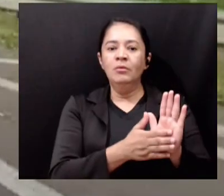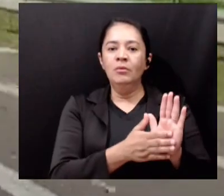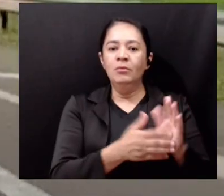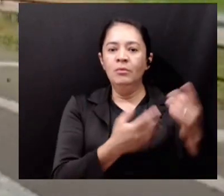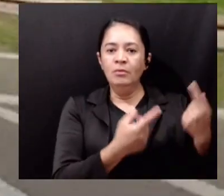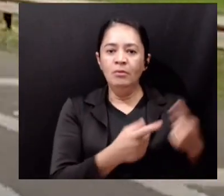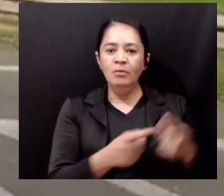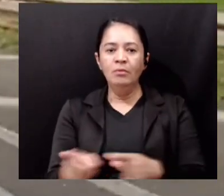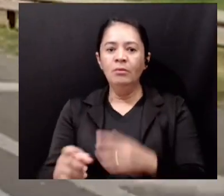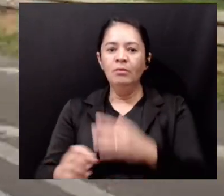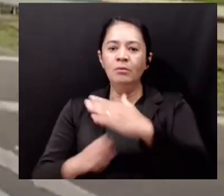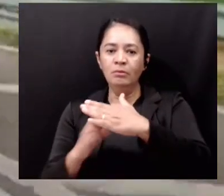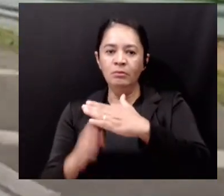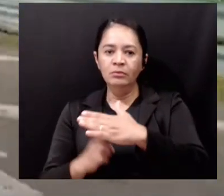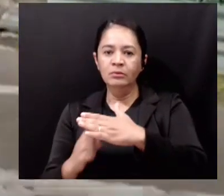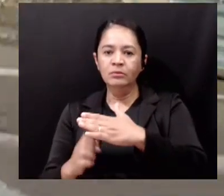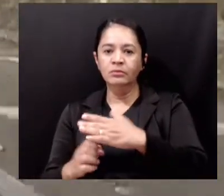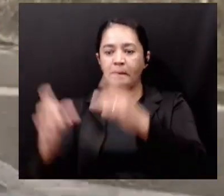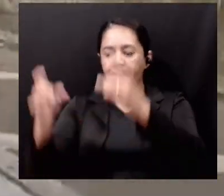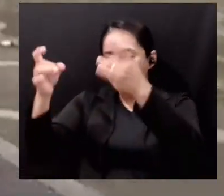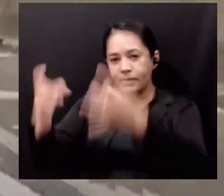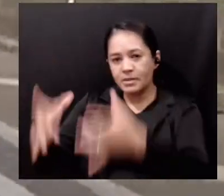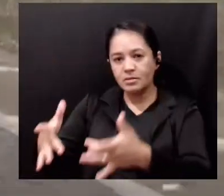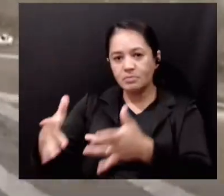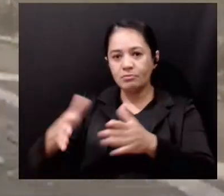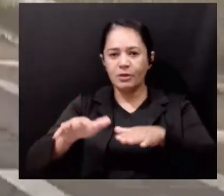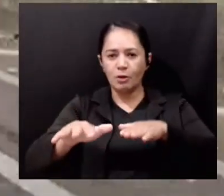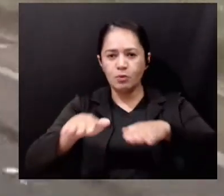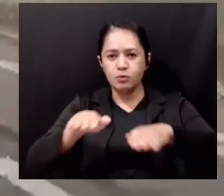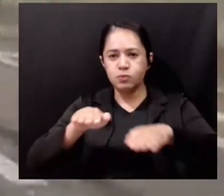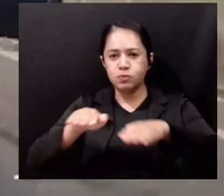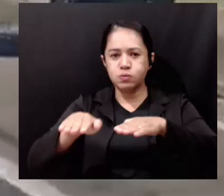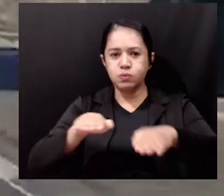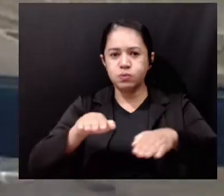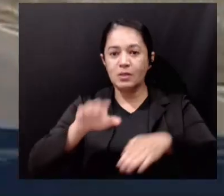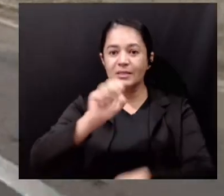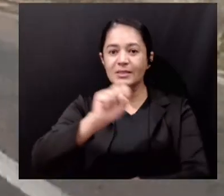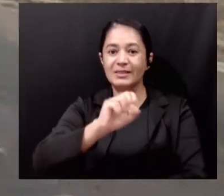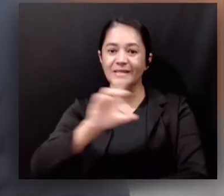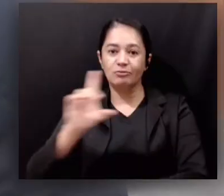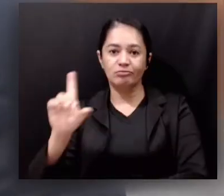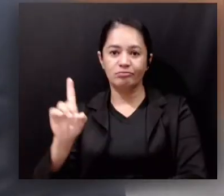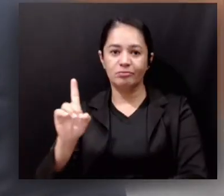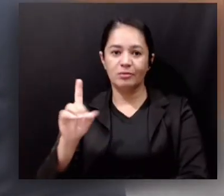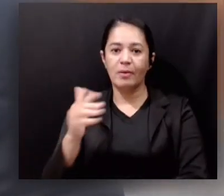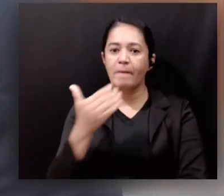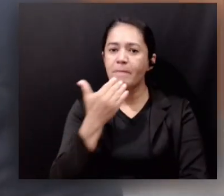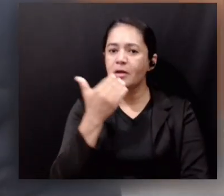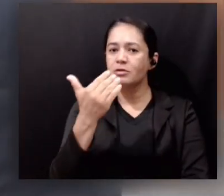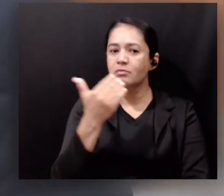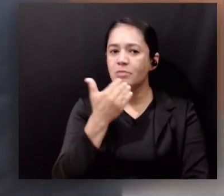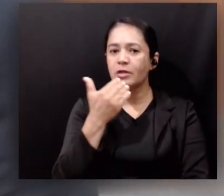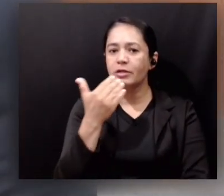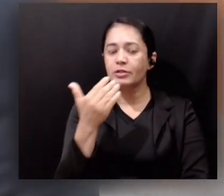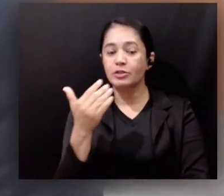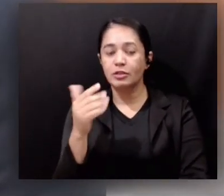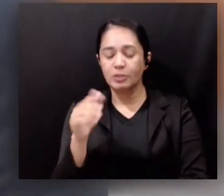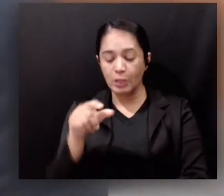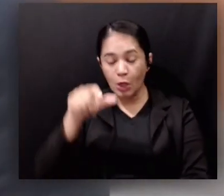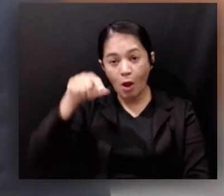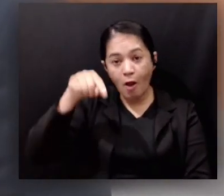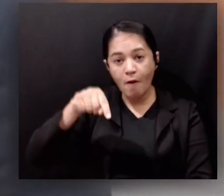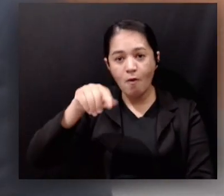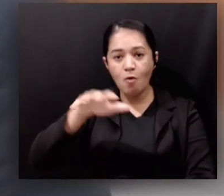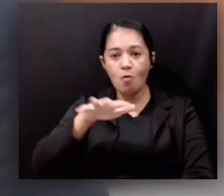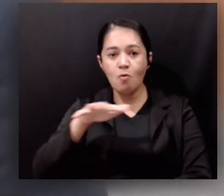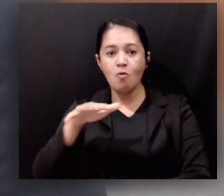pelo abandono do trecho da rodovia Santos Dumont no município, pedindo melhorias no local. Nós recebemos centenas de